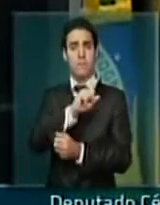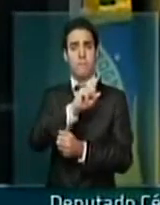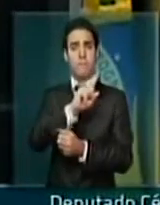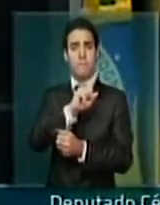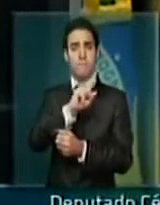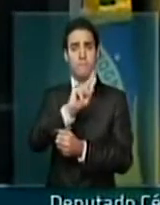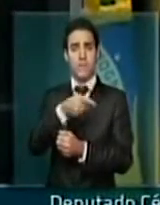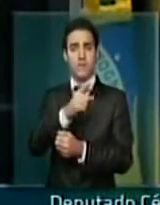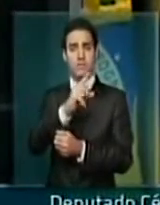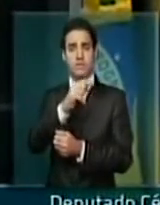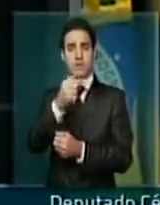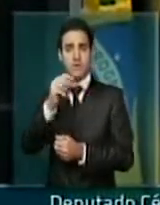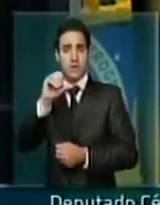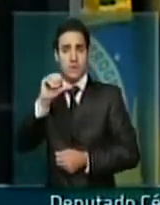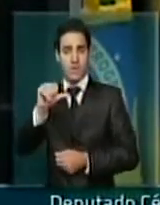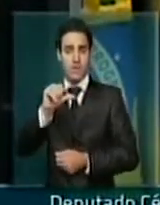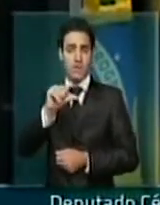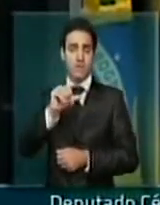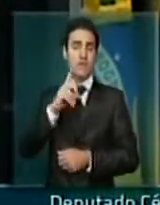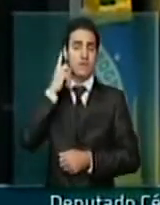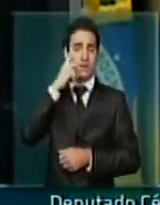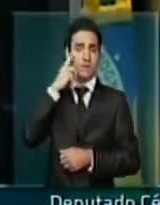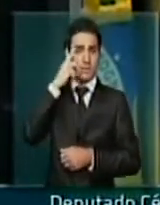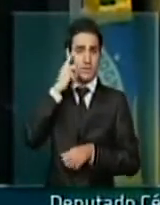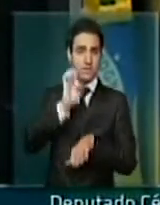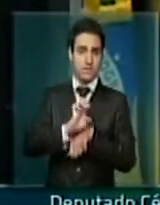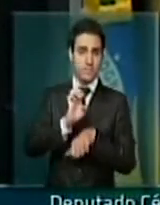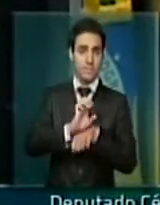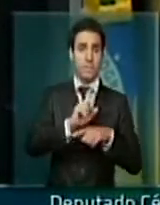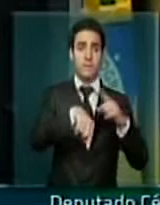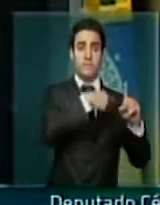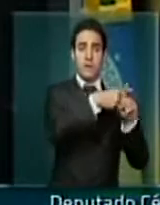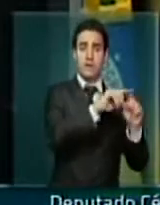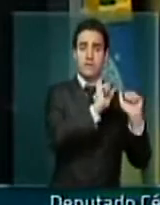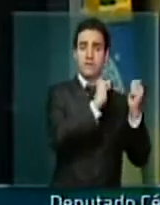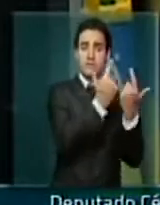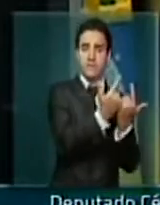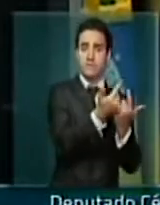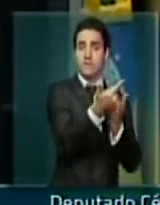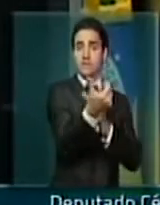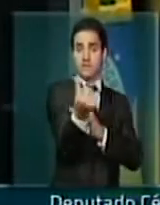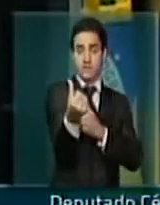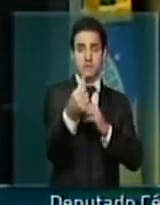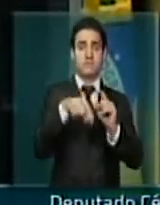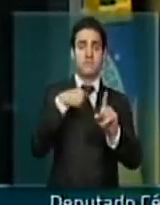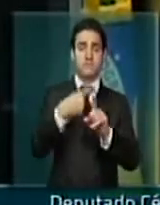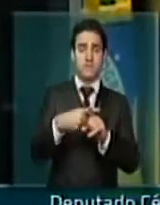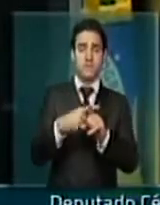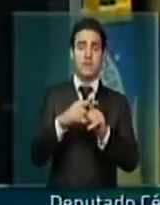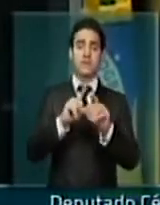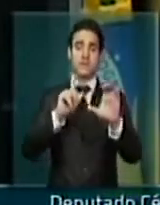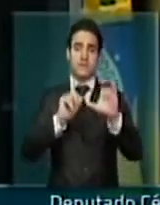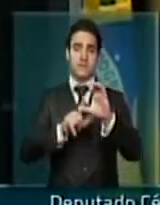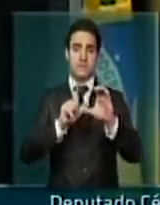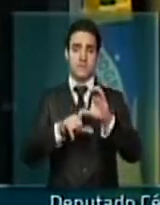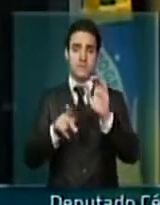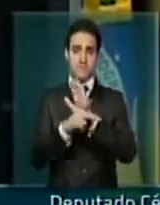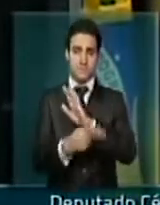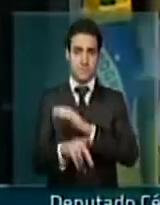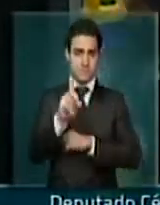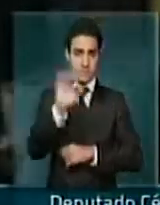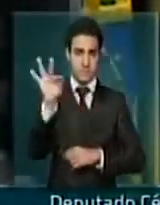1.079 deputados estaduais do Brasil, as 26 Assembleias Legislativas e a Câmara Distrital.